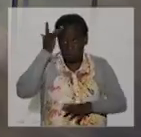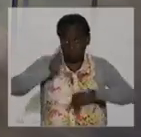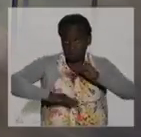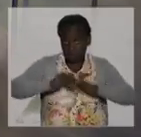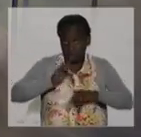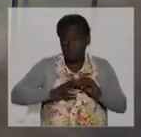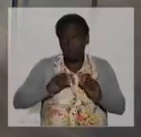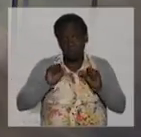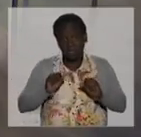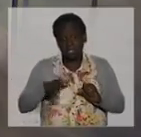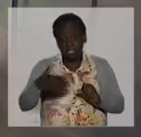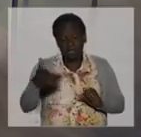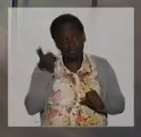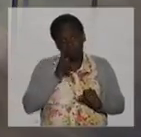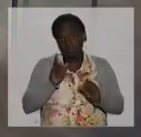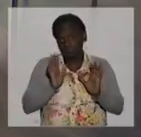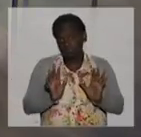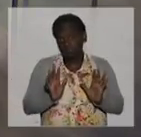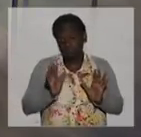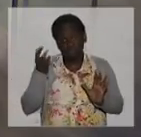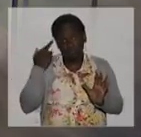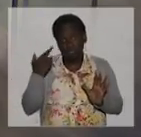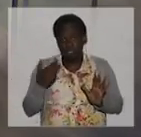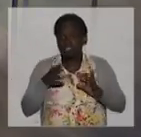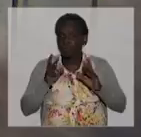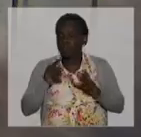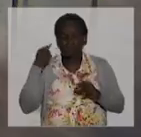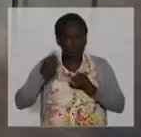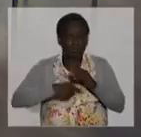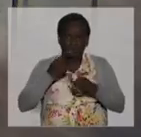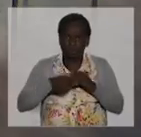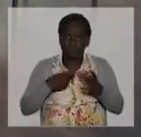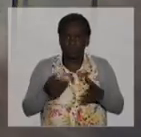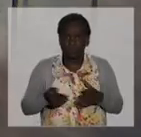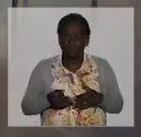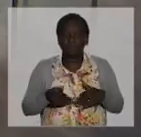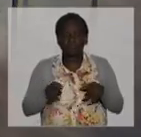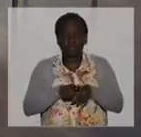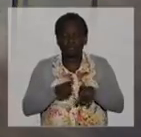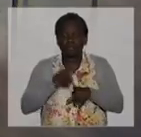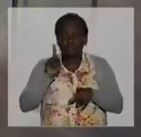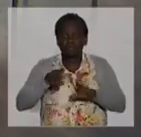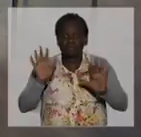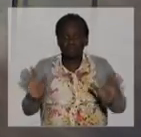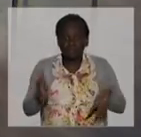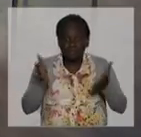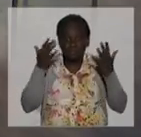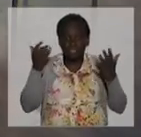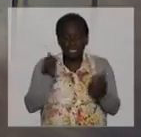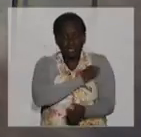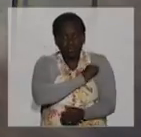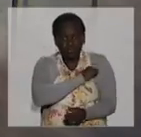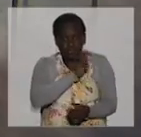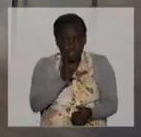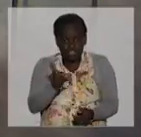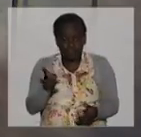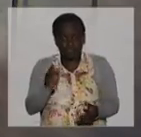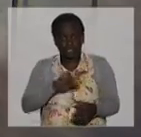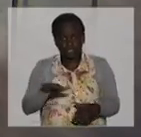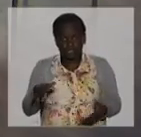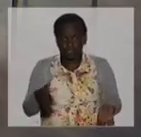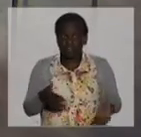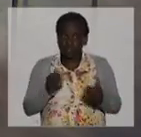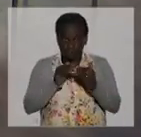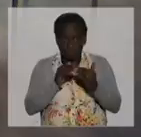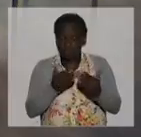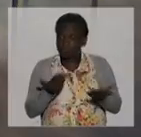será uma consequência natural. Como é feito em todo mundo. Até uma forma de incentivar o próprio aluno, a criança. Concorda,